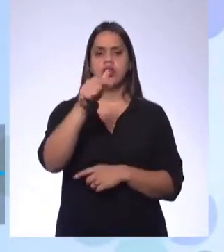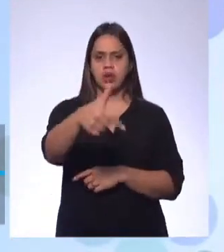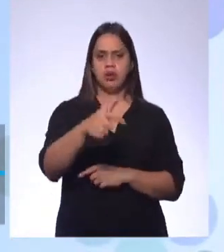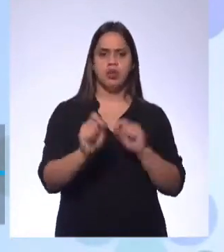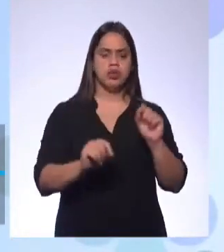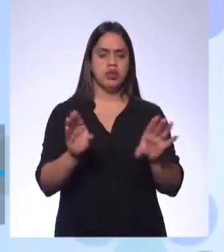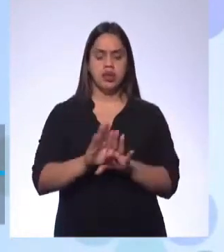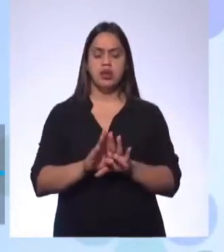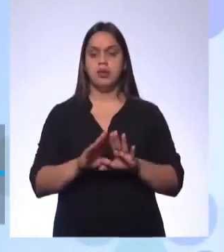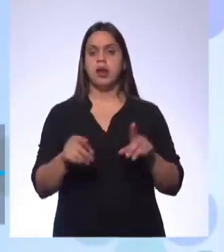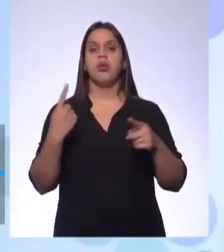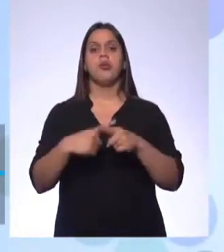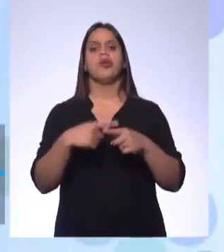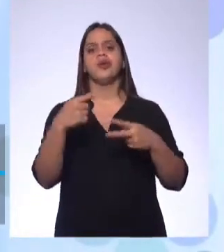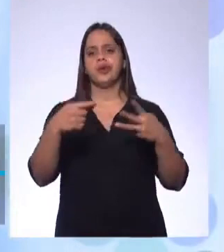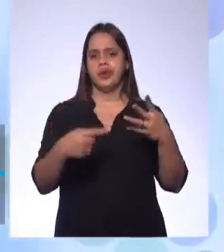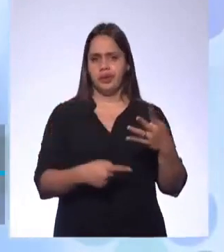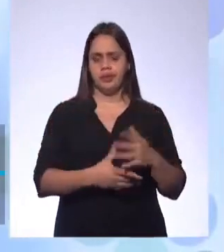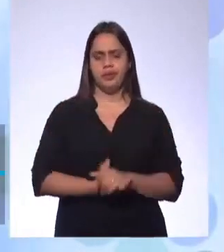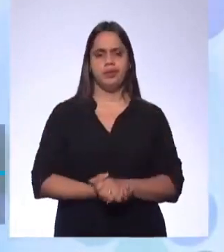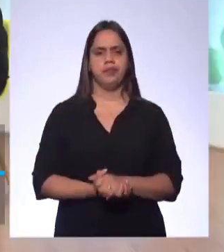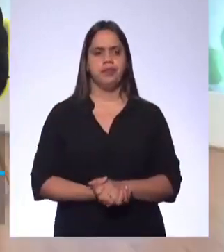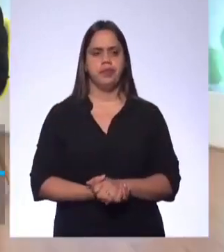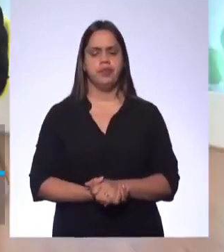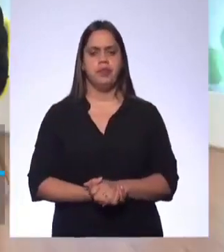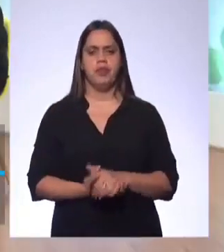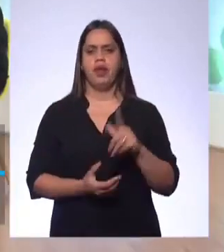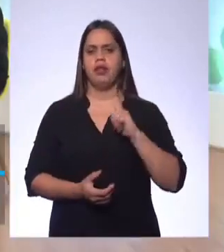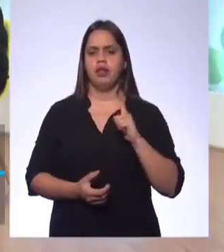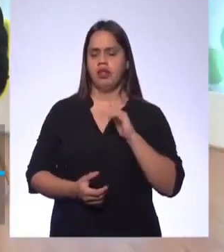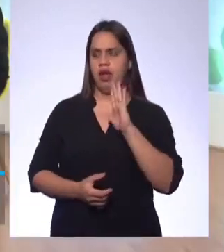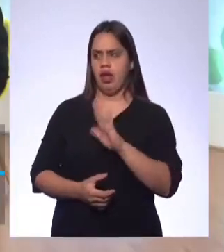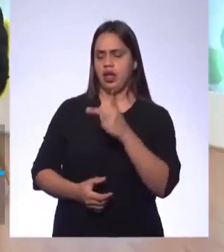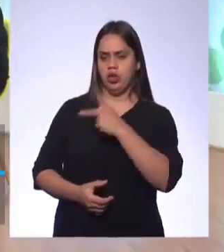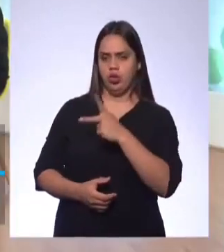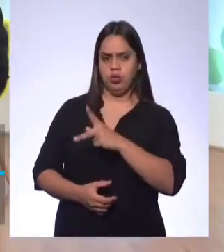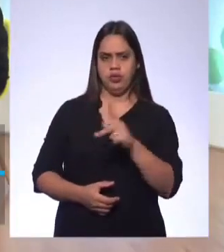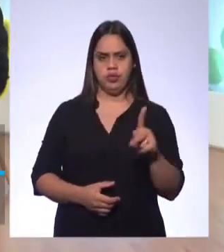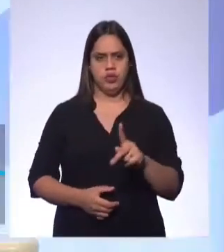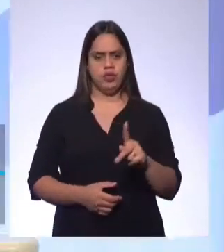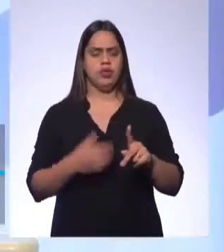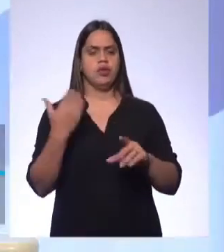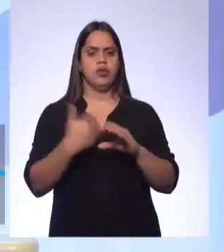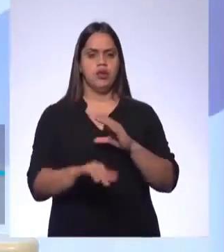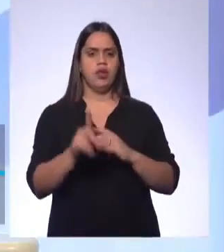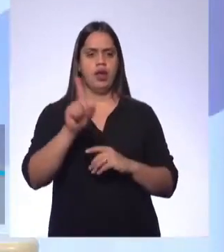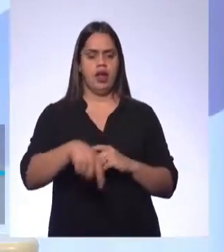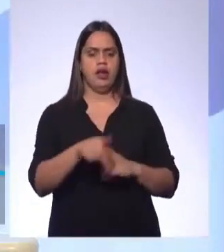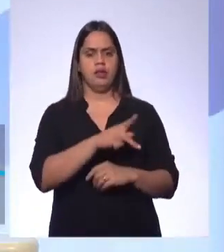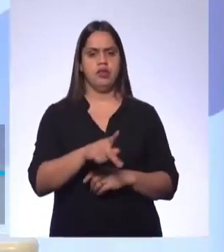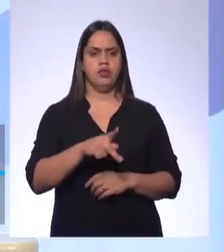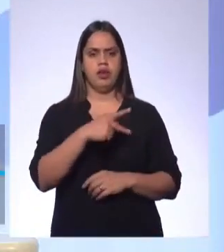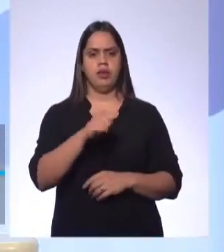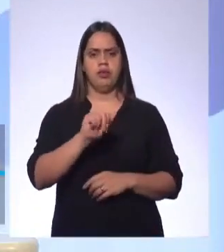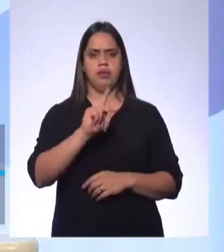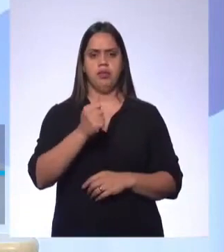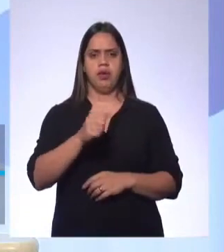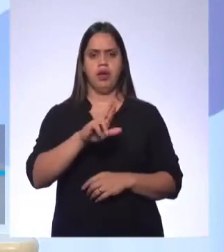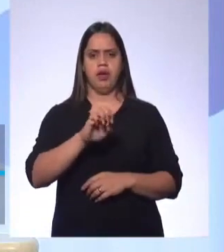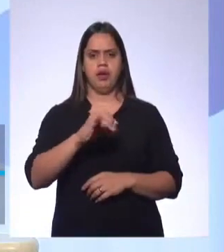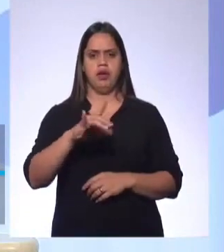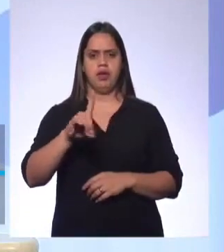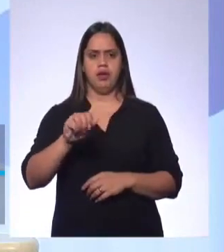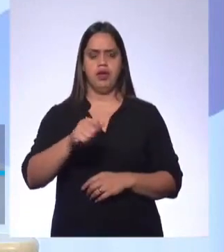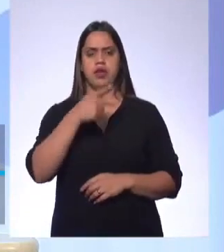e as suas causas também. Tem duas mensagens aqui muito legais. Uma é da professora Aparecida, que ela falou que